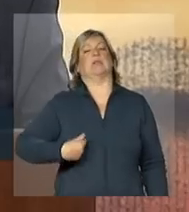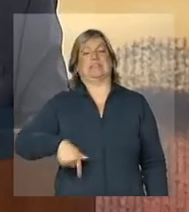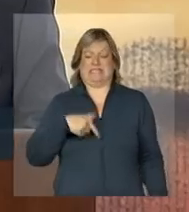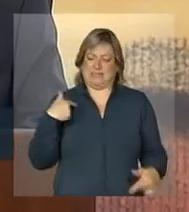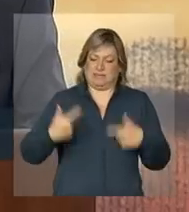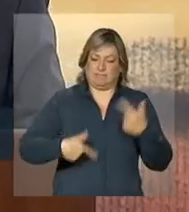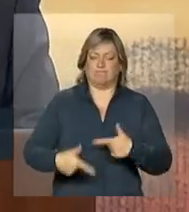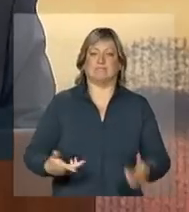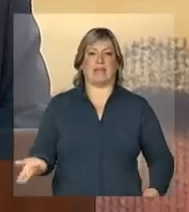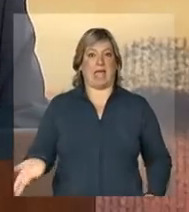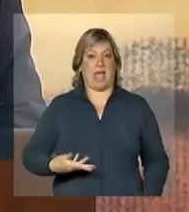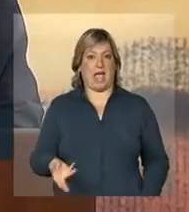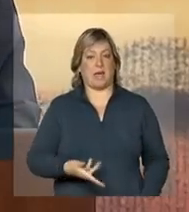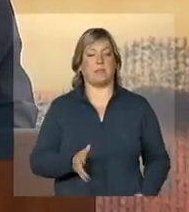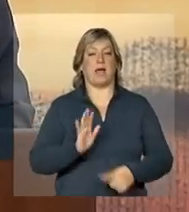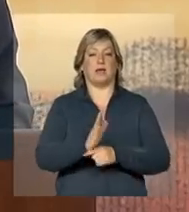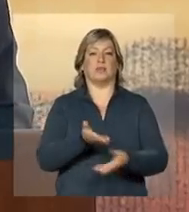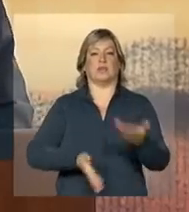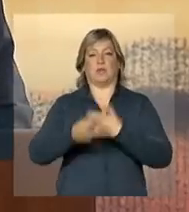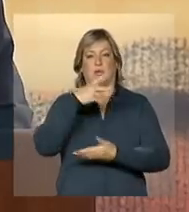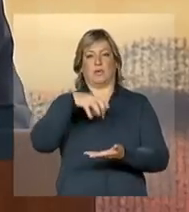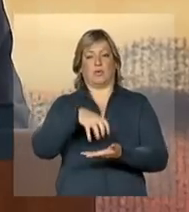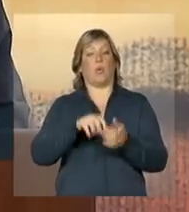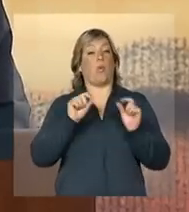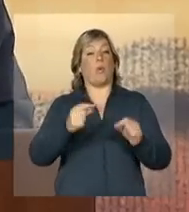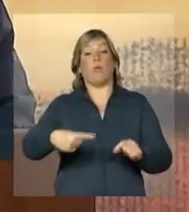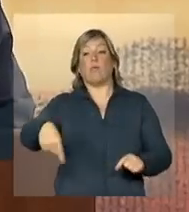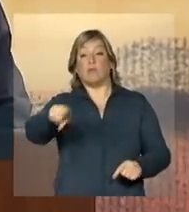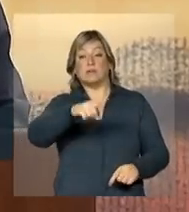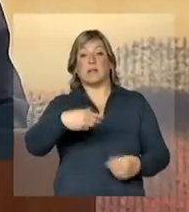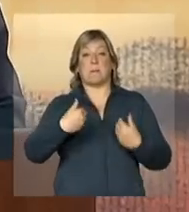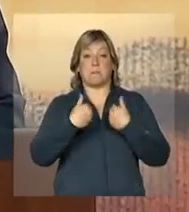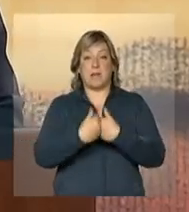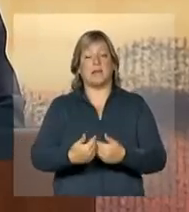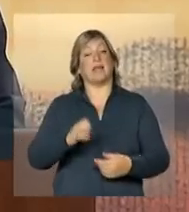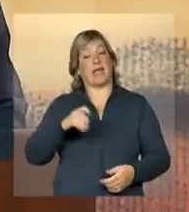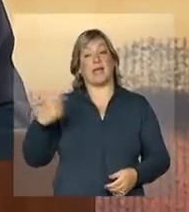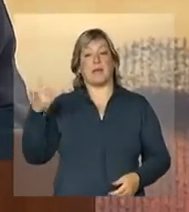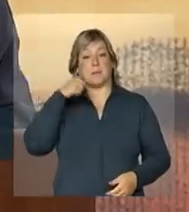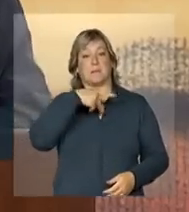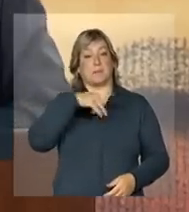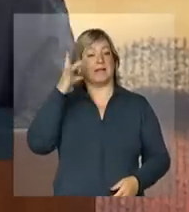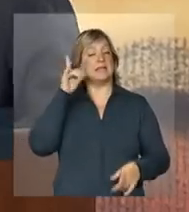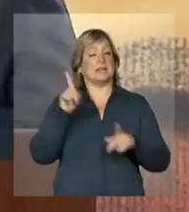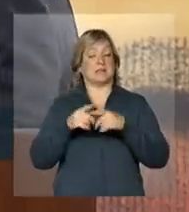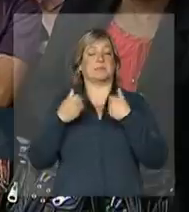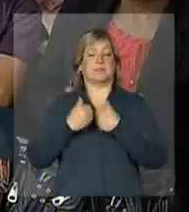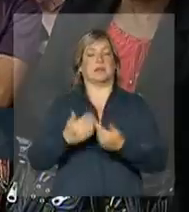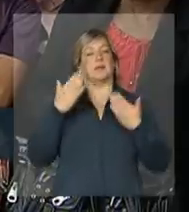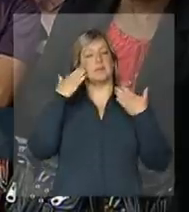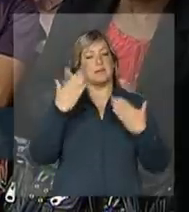mais agilidade para atender bem a população o que vocês nos cobram é o que a presidenta nos cobra